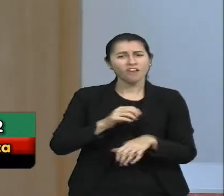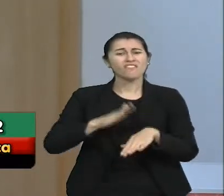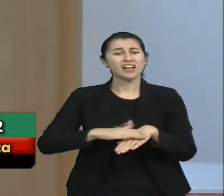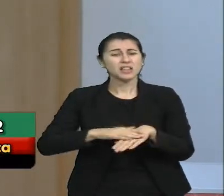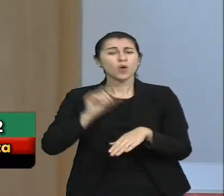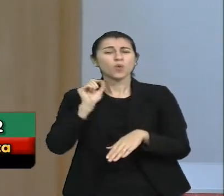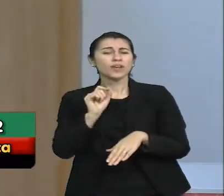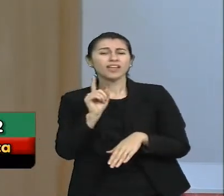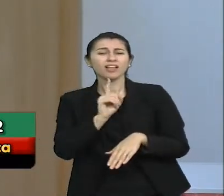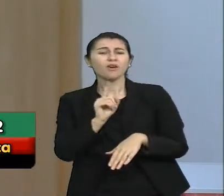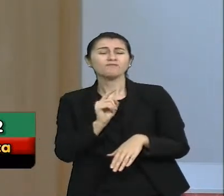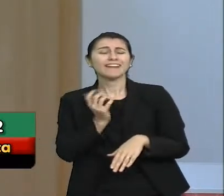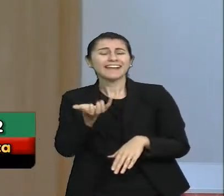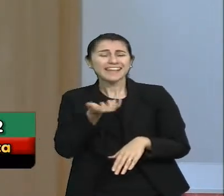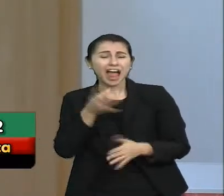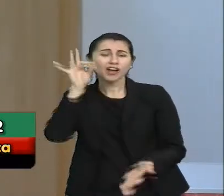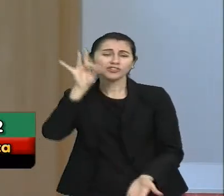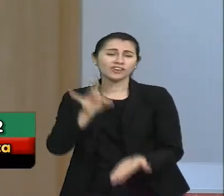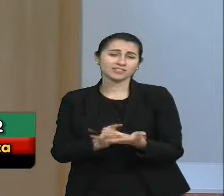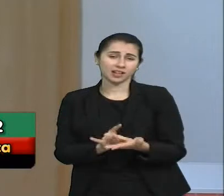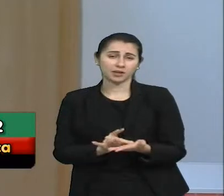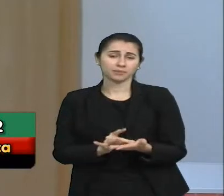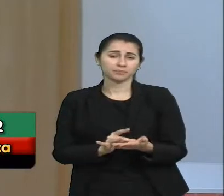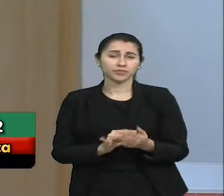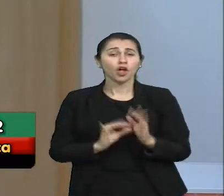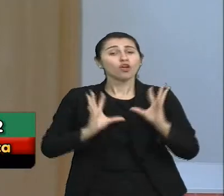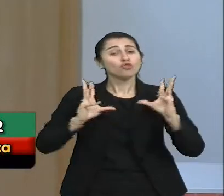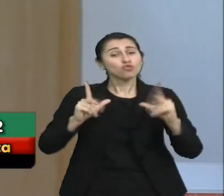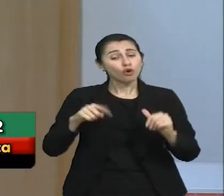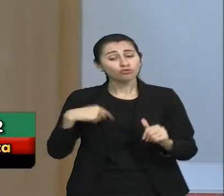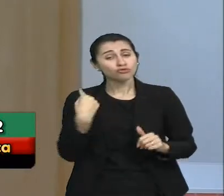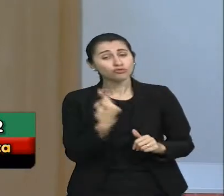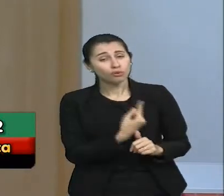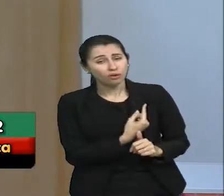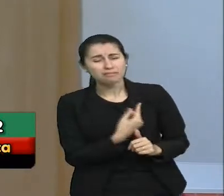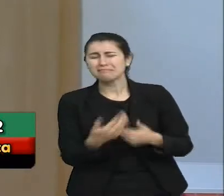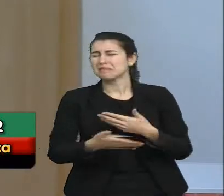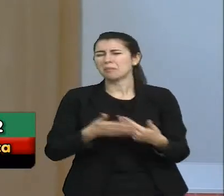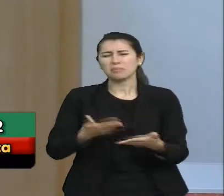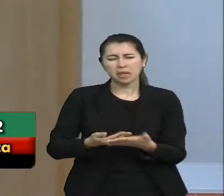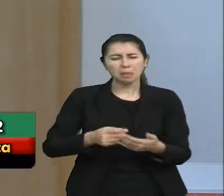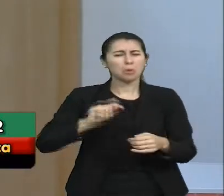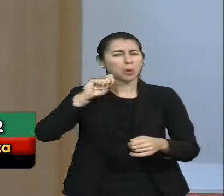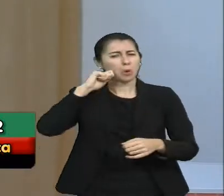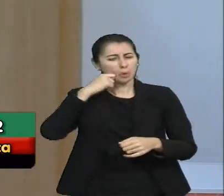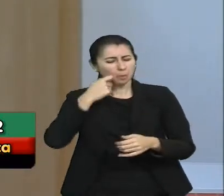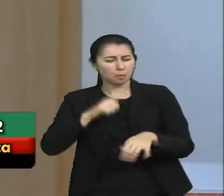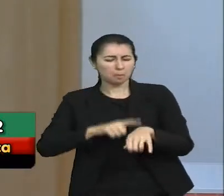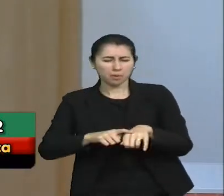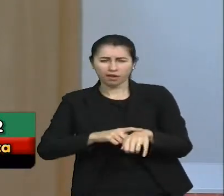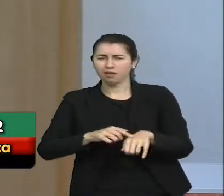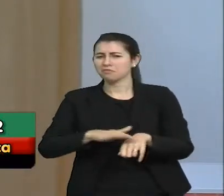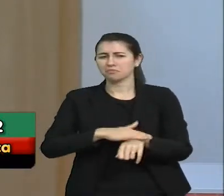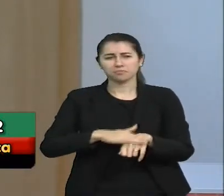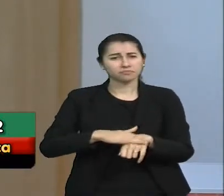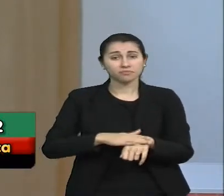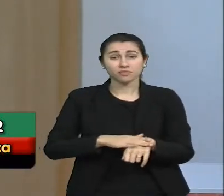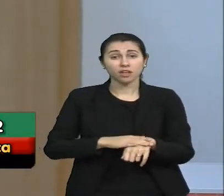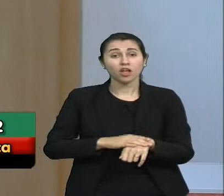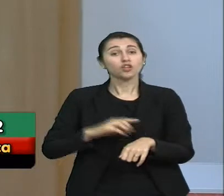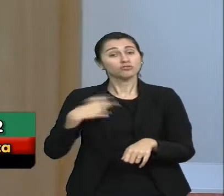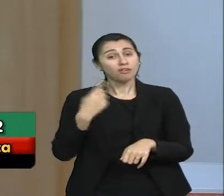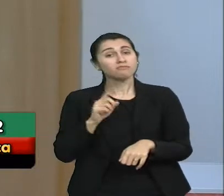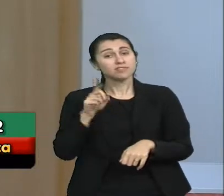verdade. Todos nós, independente das cores que nós temos de pele, somos filhos da África, gostando ou não